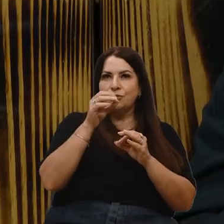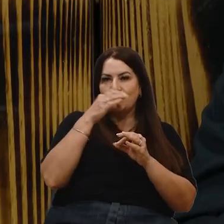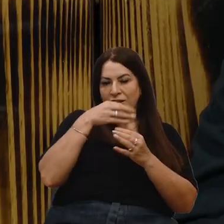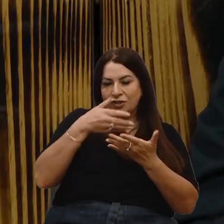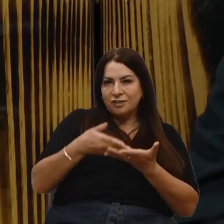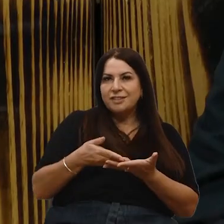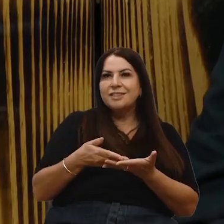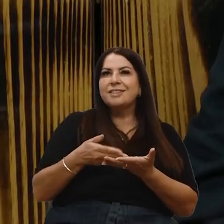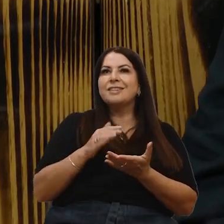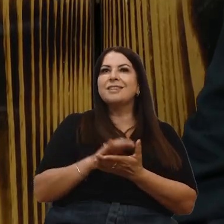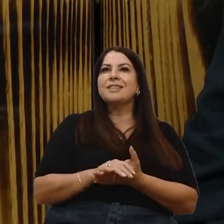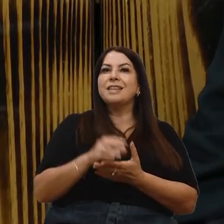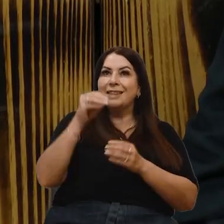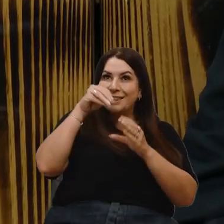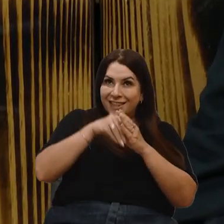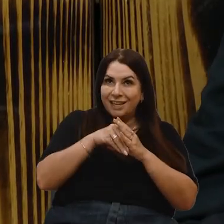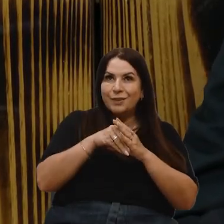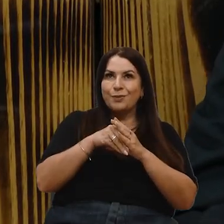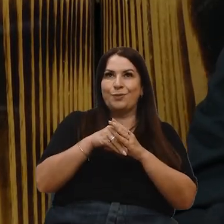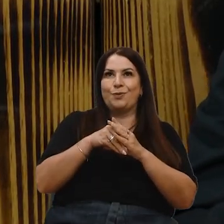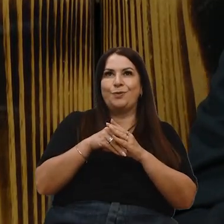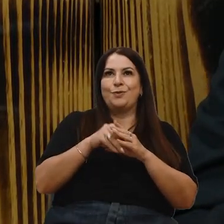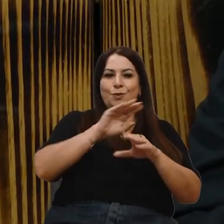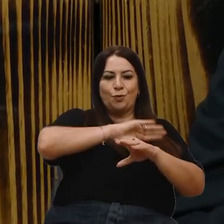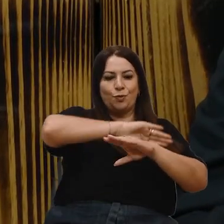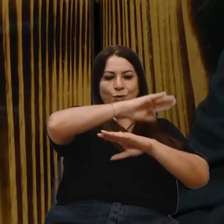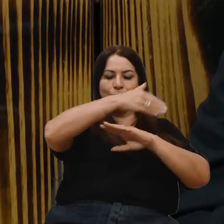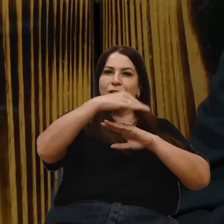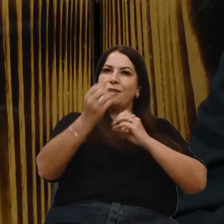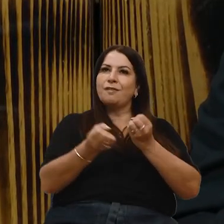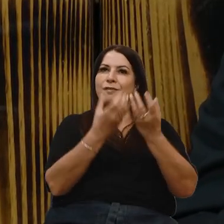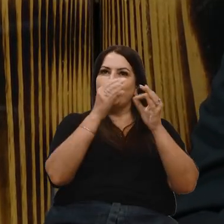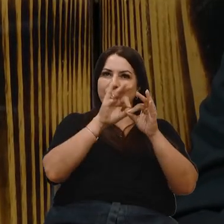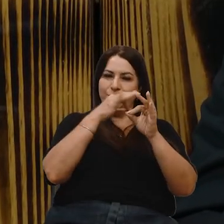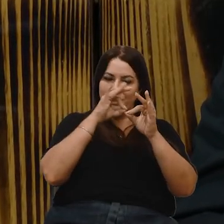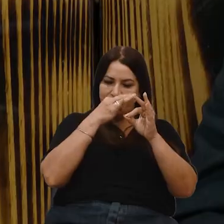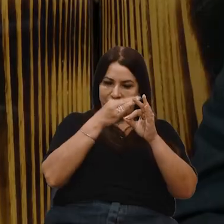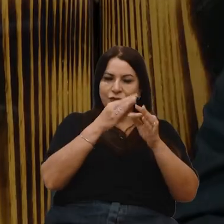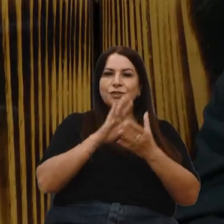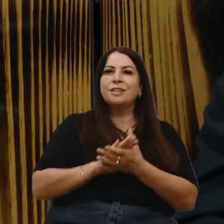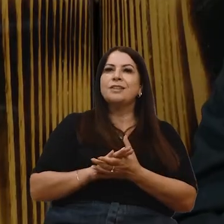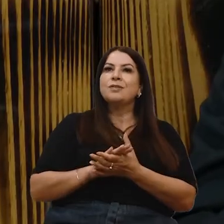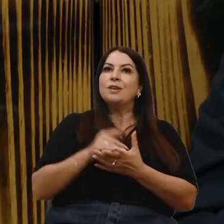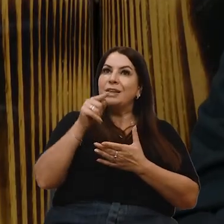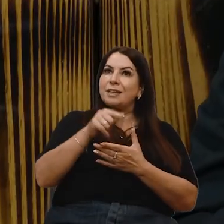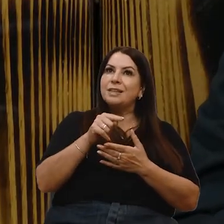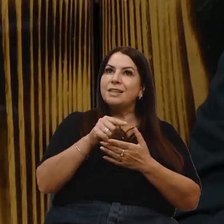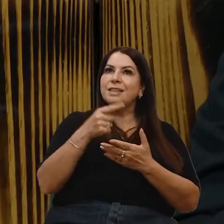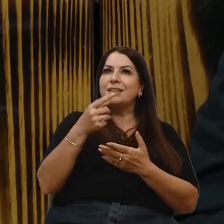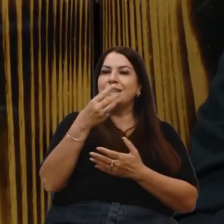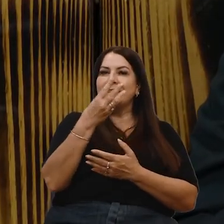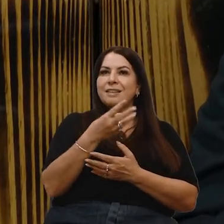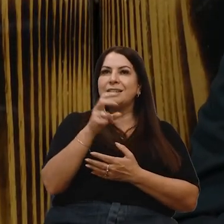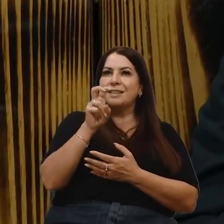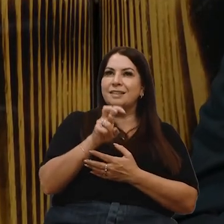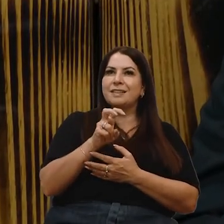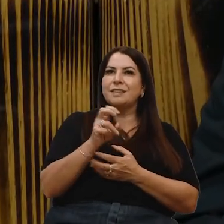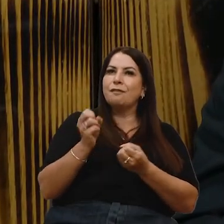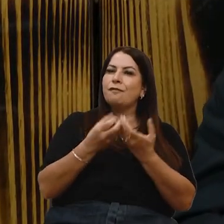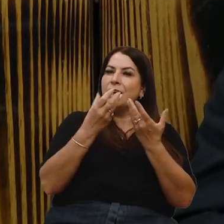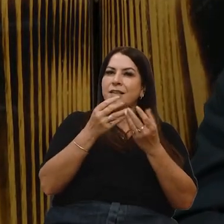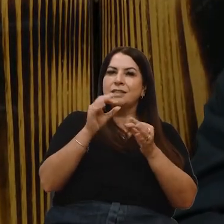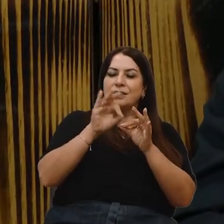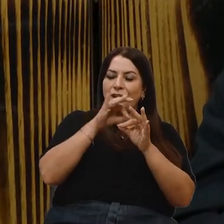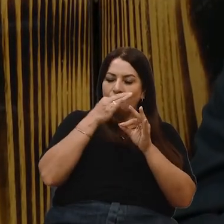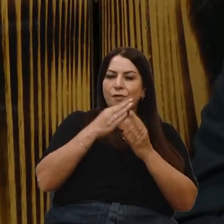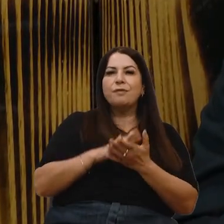de Caxias do Sul, dentro aqui do Centro de Eventos do Parque Mário Bernardino Ramos, os pavilhões da